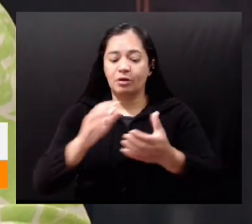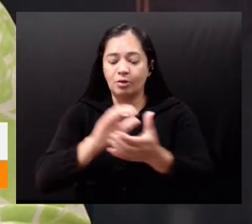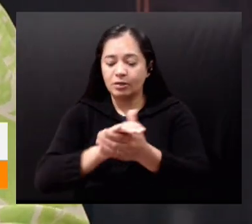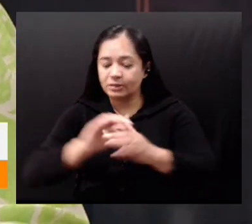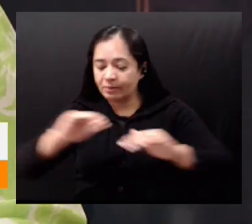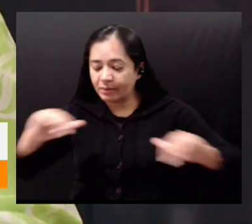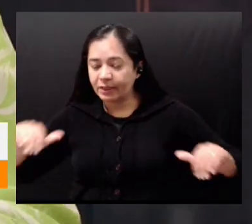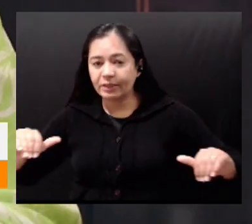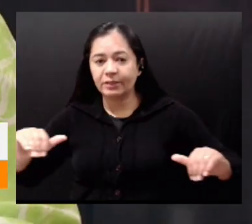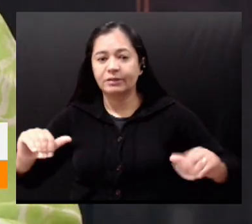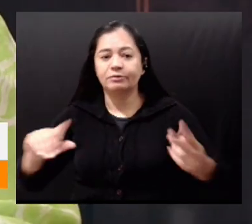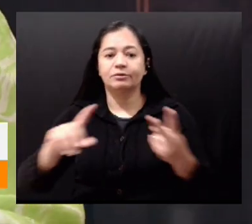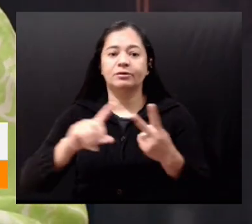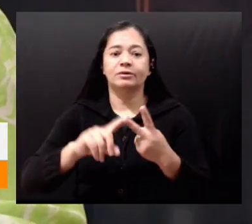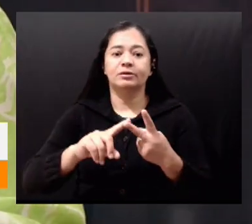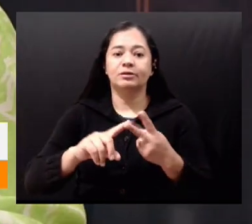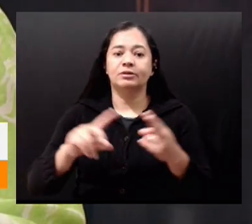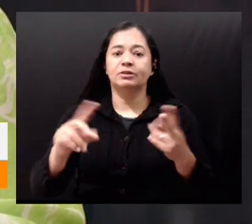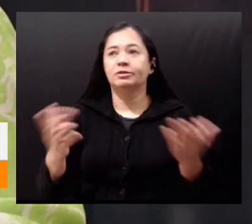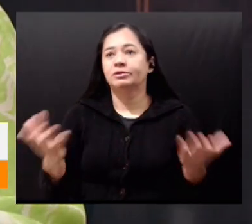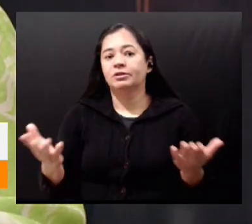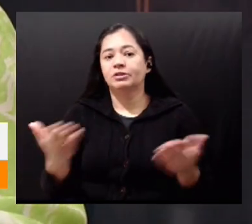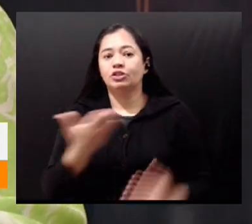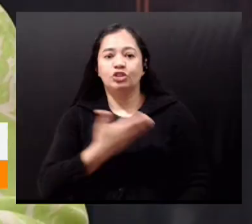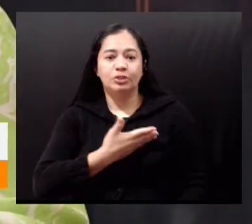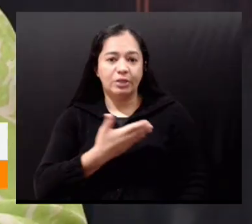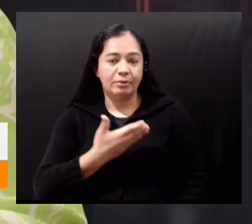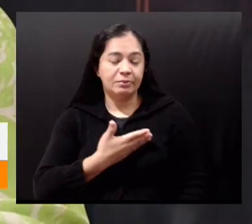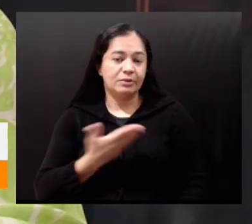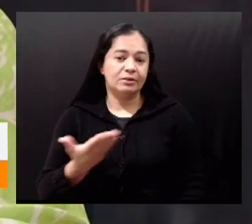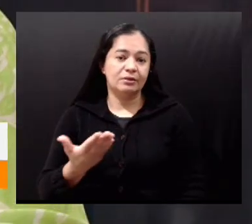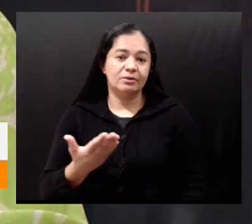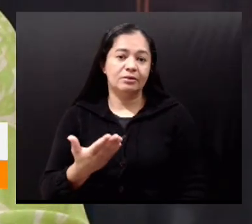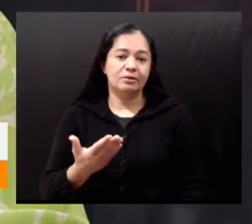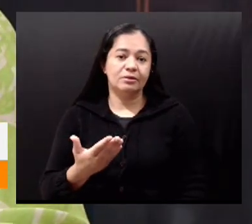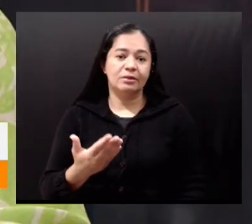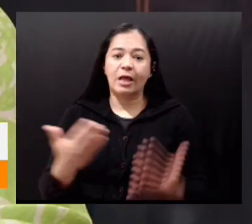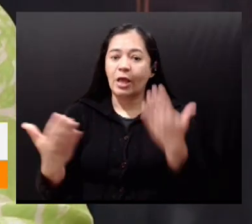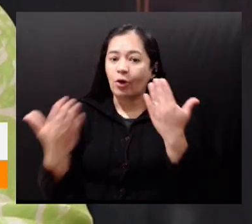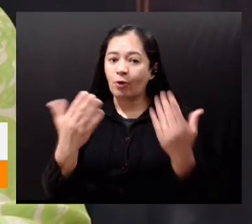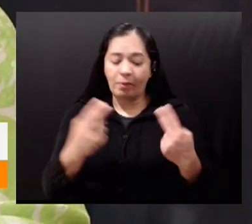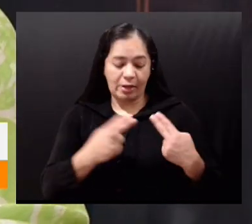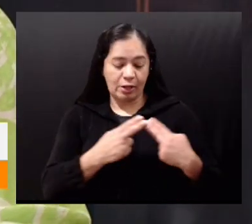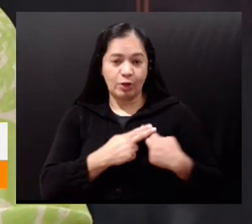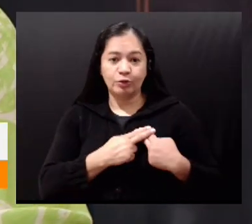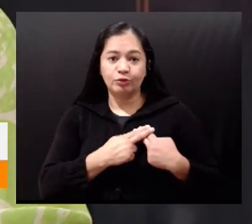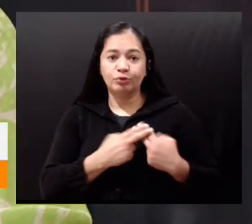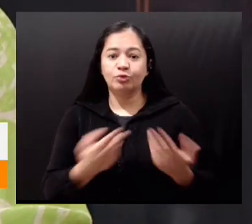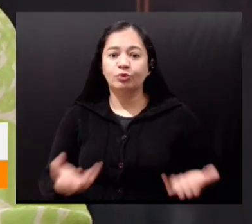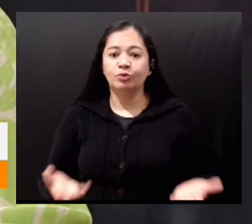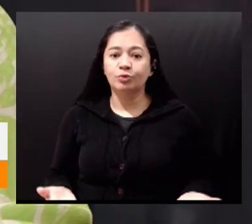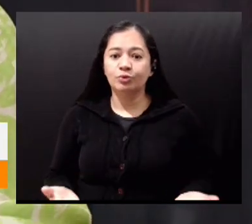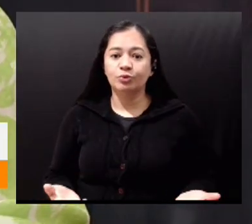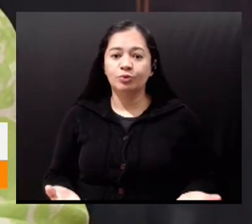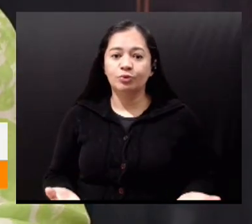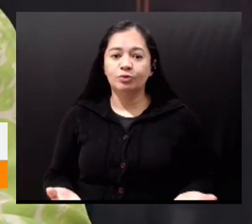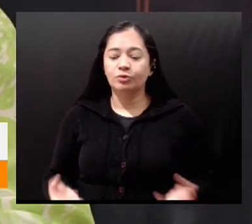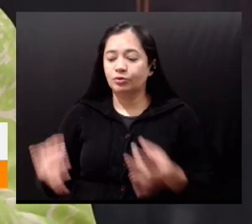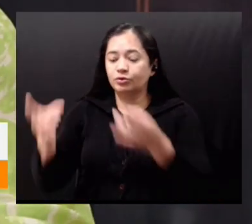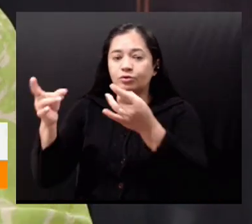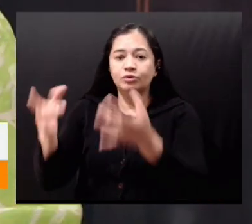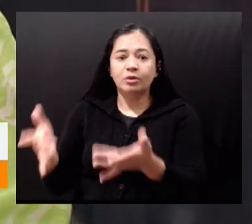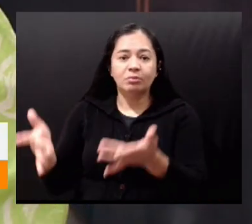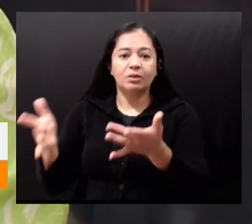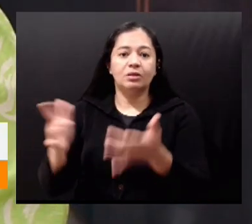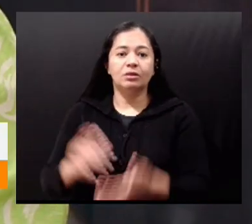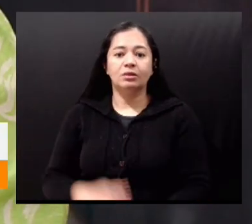separação de amizade, Mesmo o luto, né? separação de luto, de abandono. Então tem